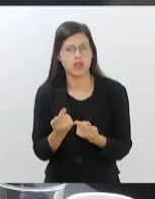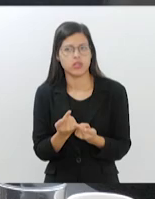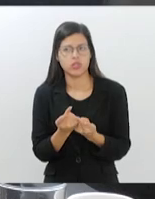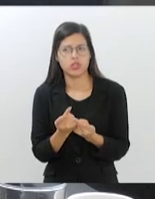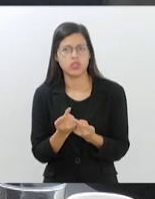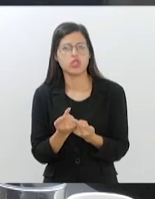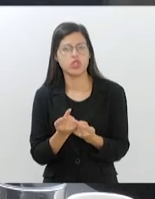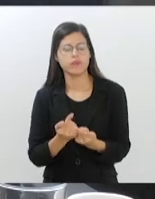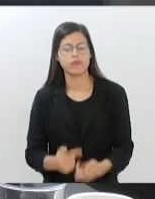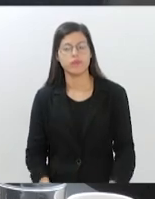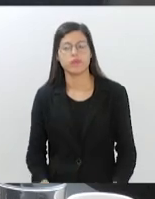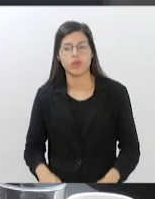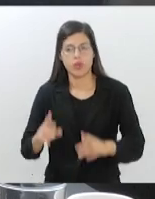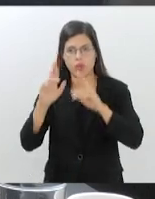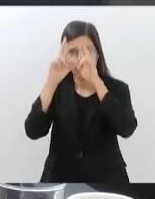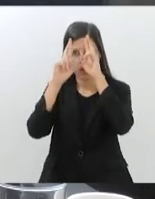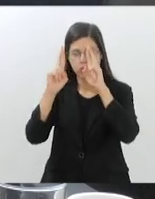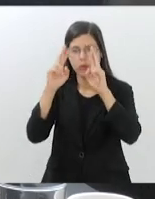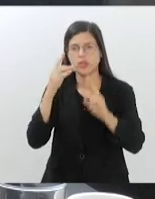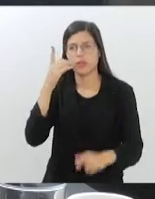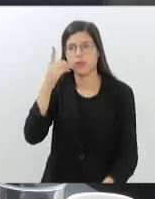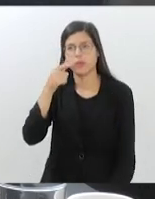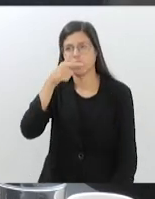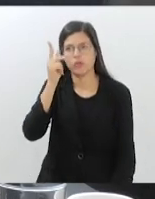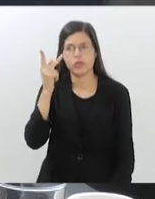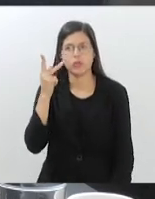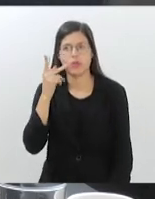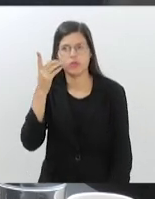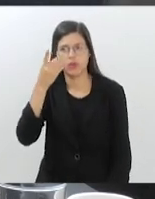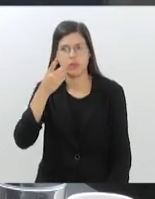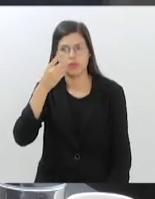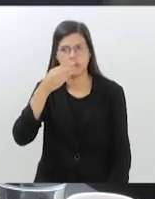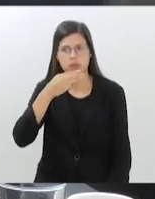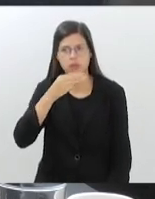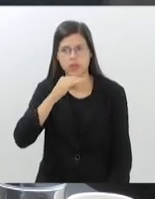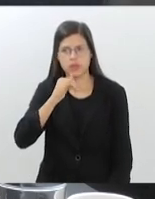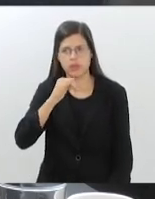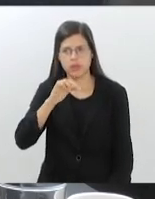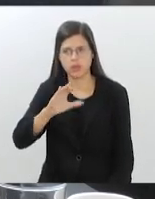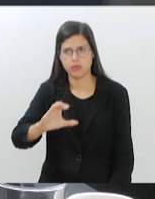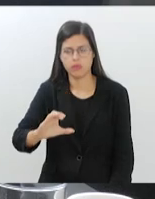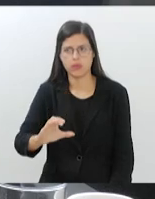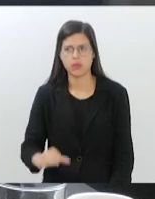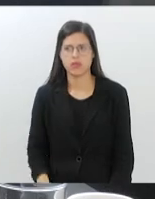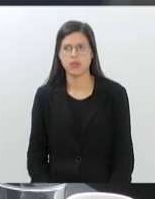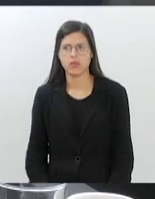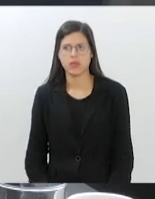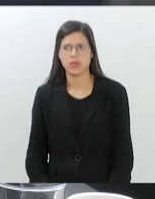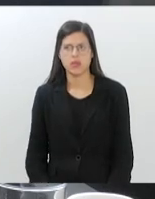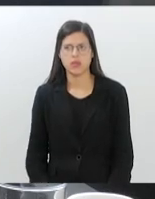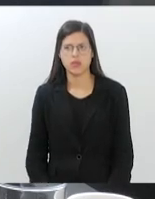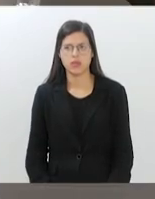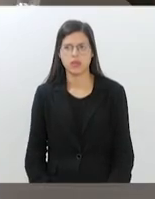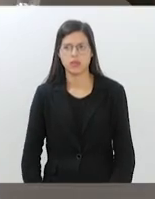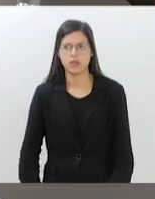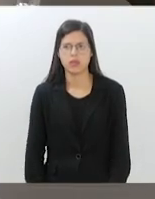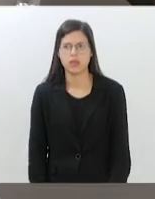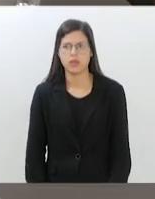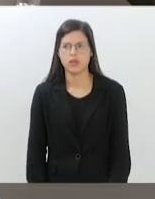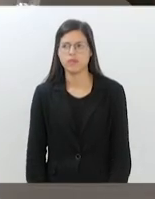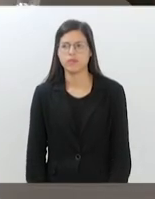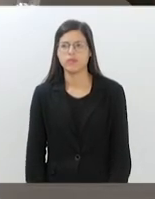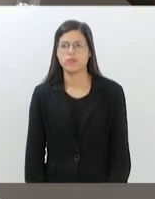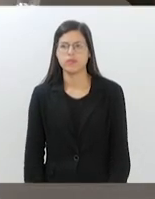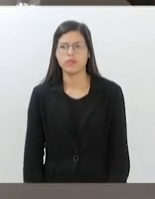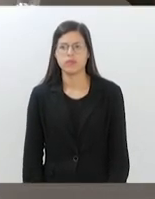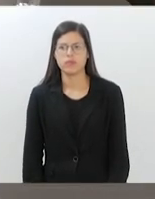espécie respeito muito o deputado M Deputado Luis Paulo Talvez seja um dos colegas que mais não não não o que eu digo é o seguinte depois vai me dar uma par vossa